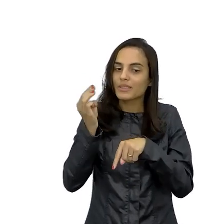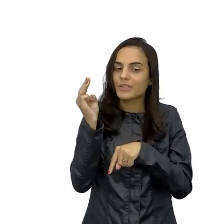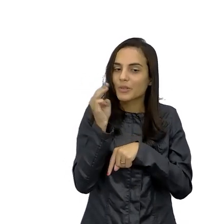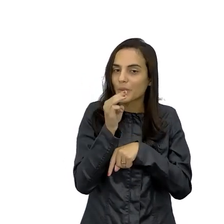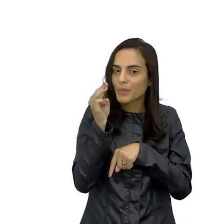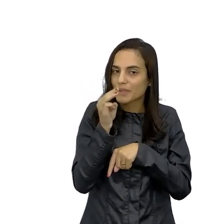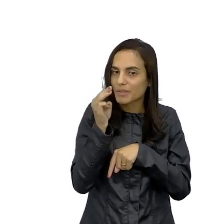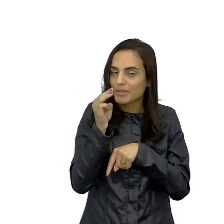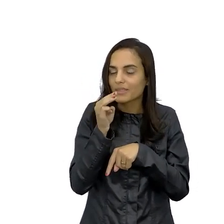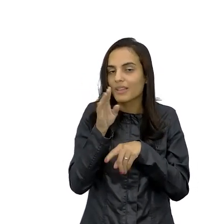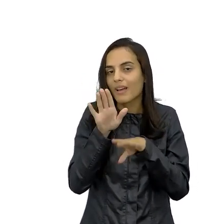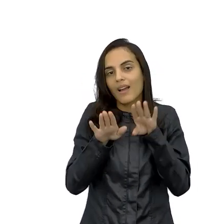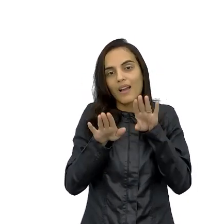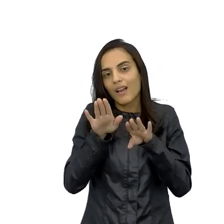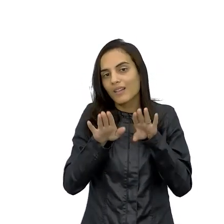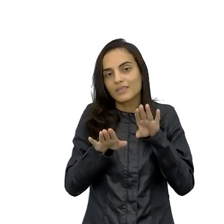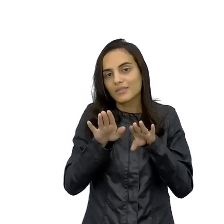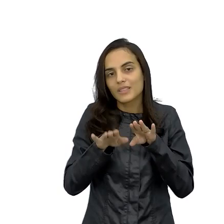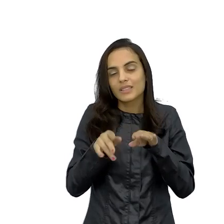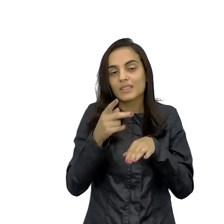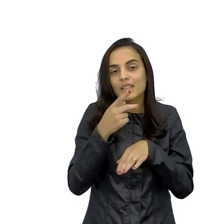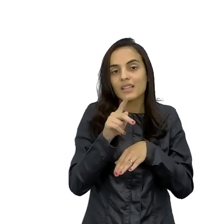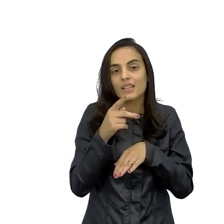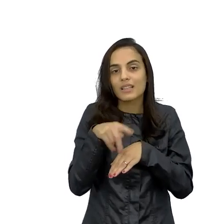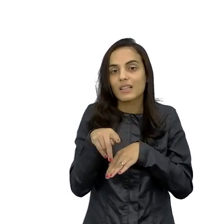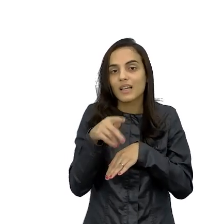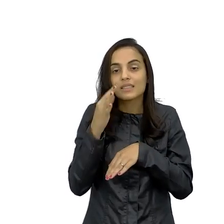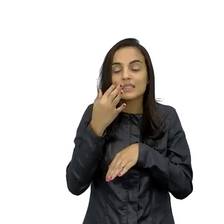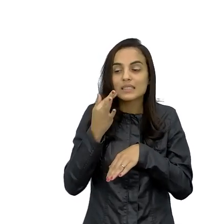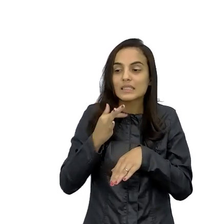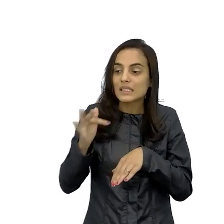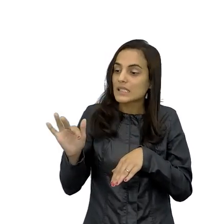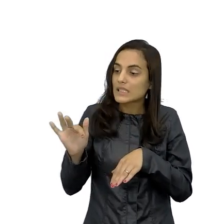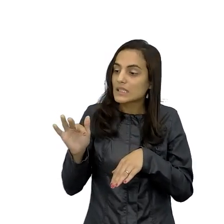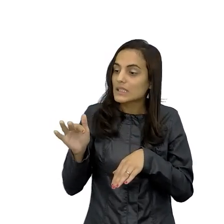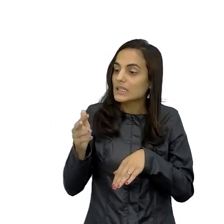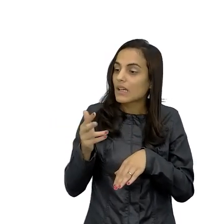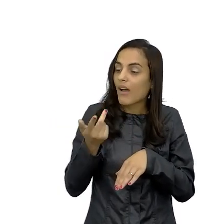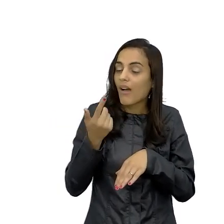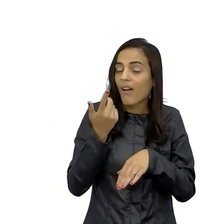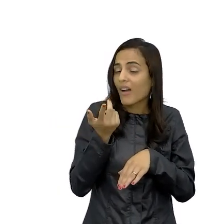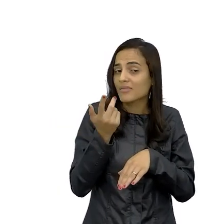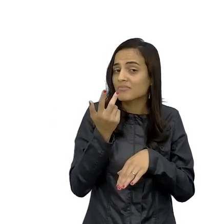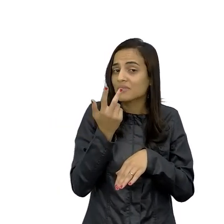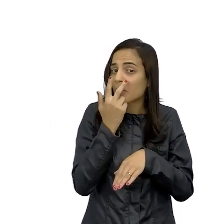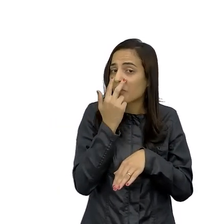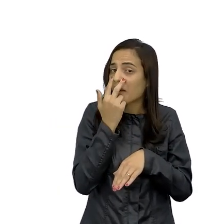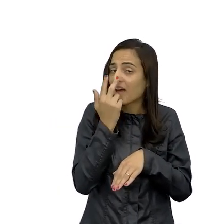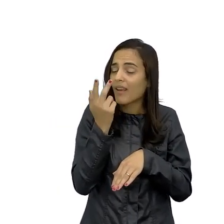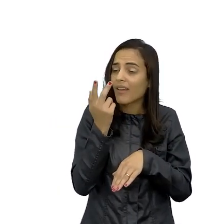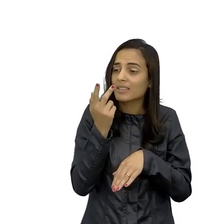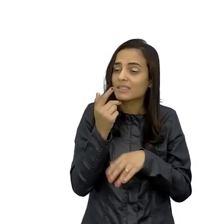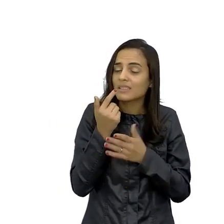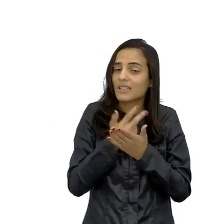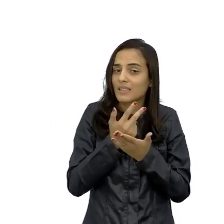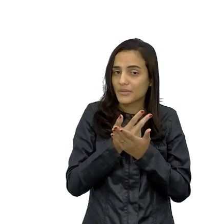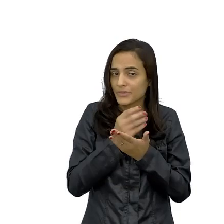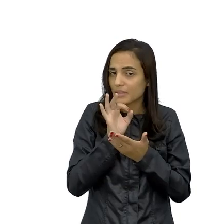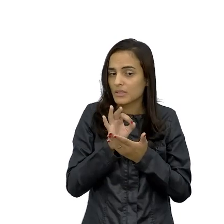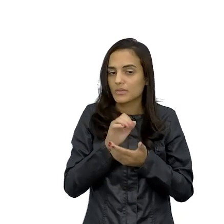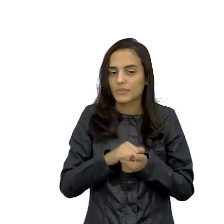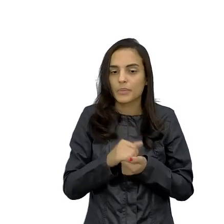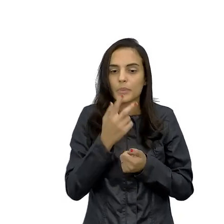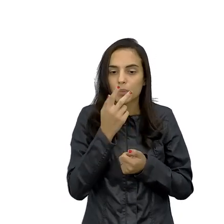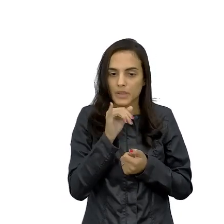nem sempre passa, para muitas crianças passou isso despercebido. Bom, quando ele olha para o horário